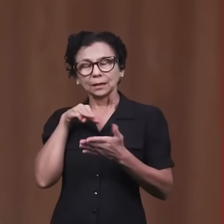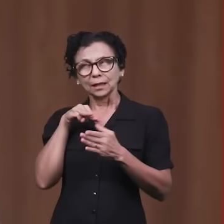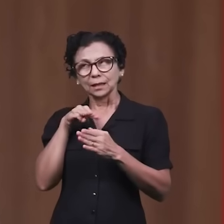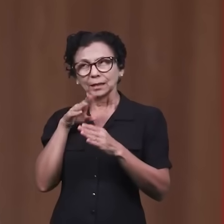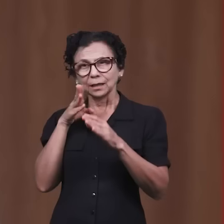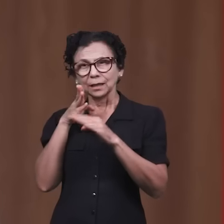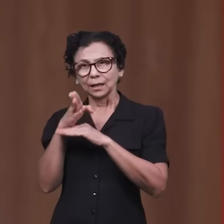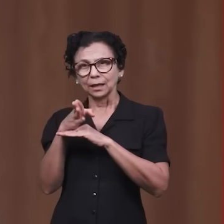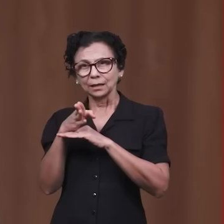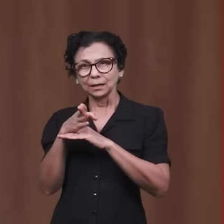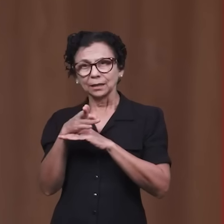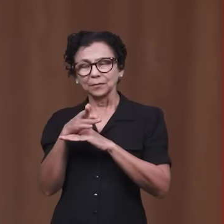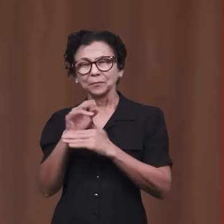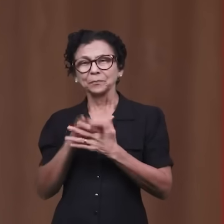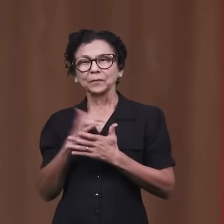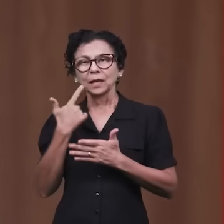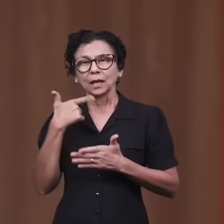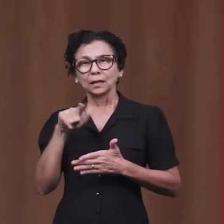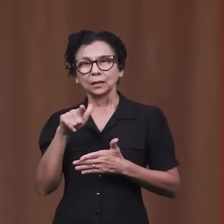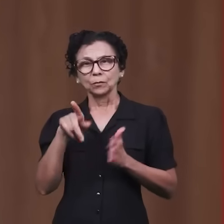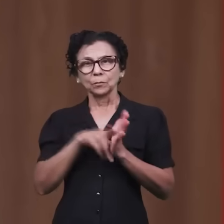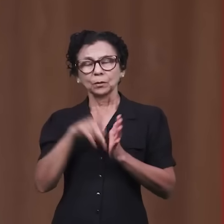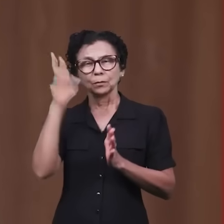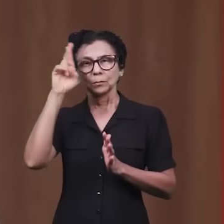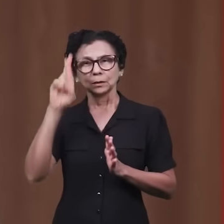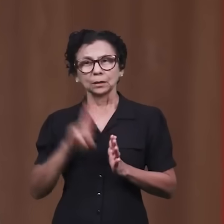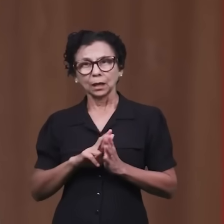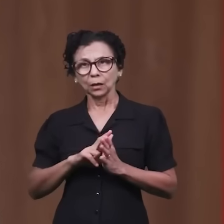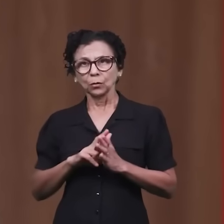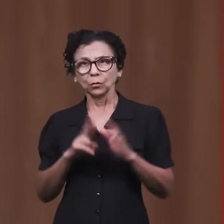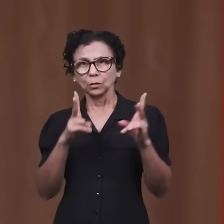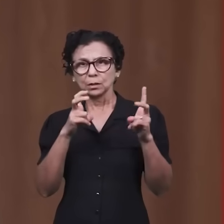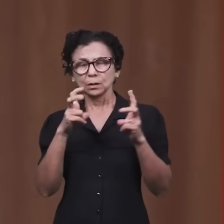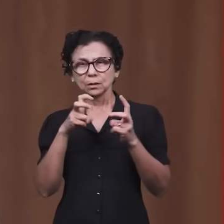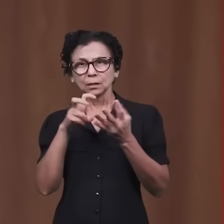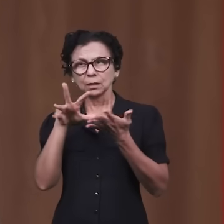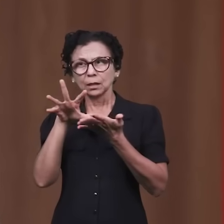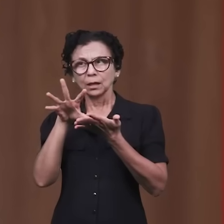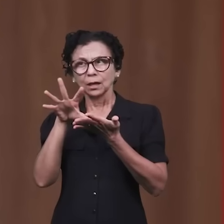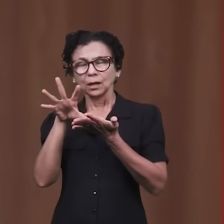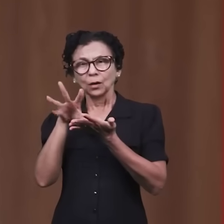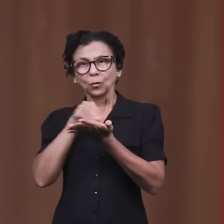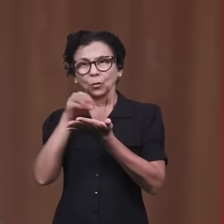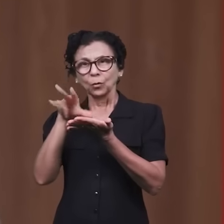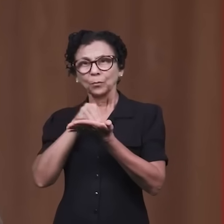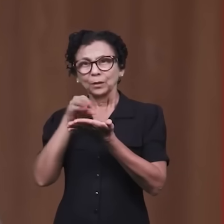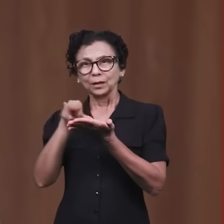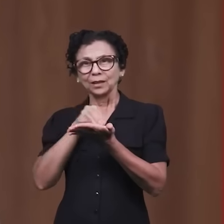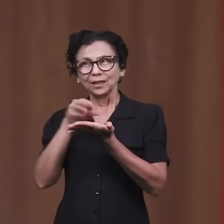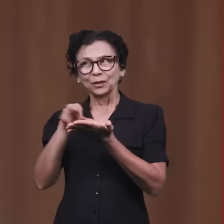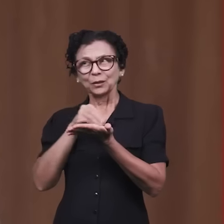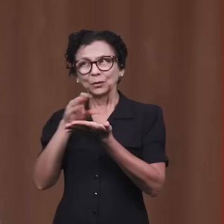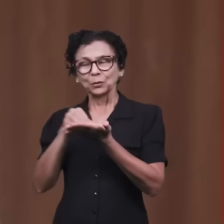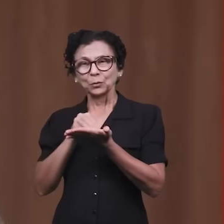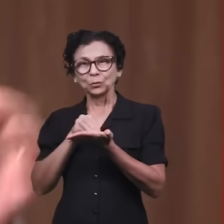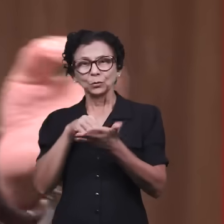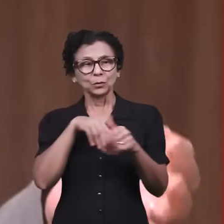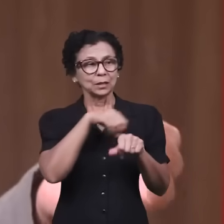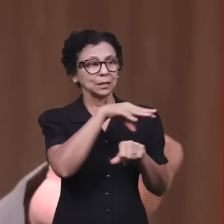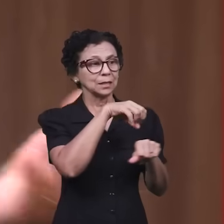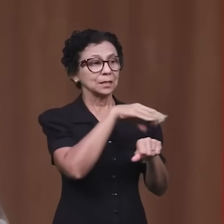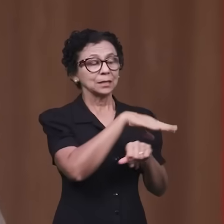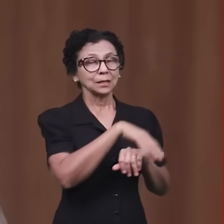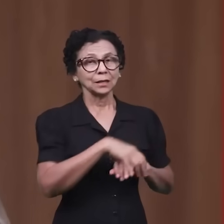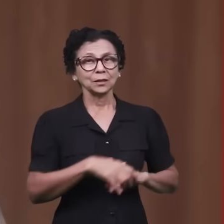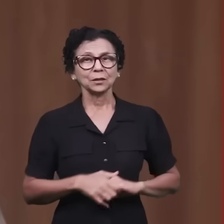e capturam já em língua russa os estudos das crianças e dão esses estudos lá.